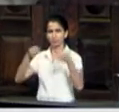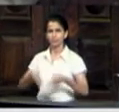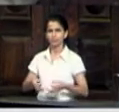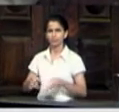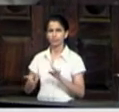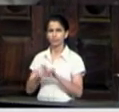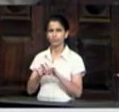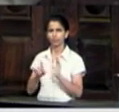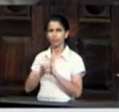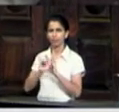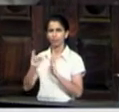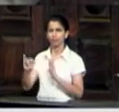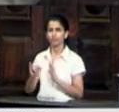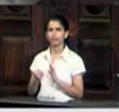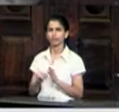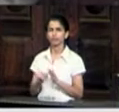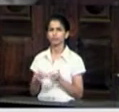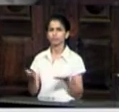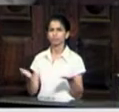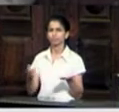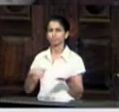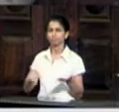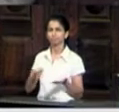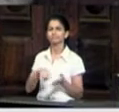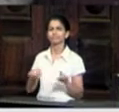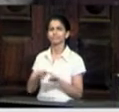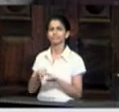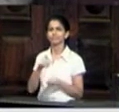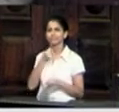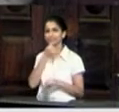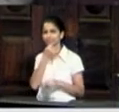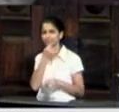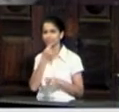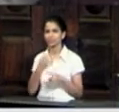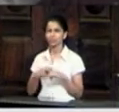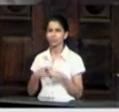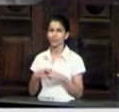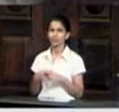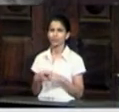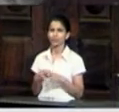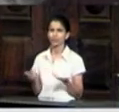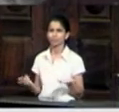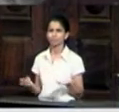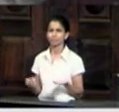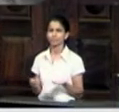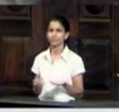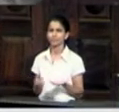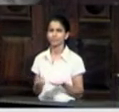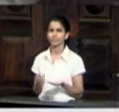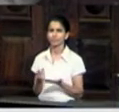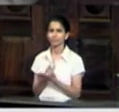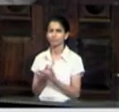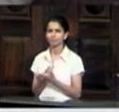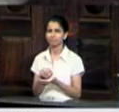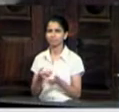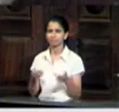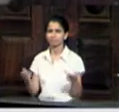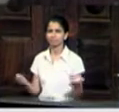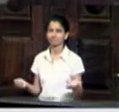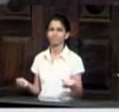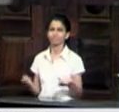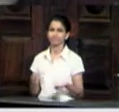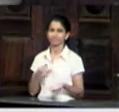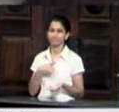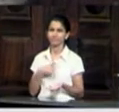tempo que nos entristecemos pelas práticas largamente difundidas entre alguns